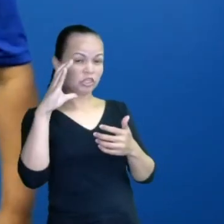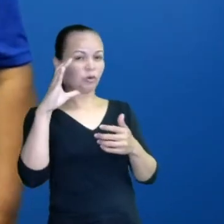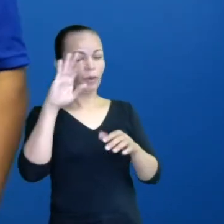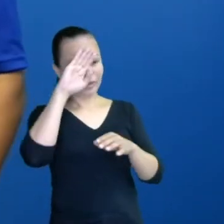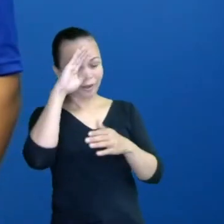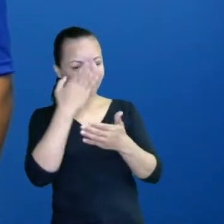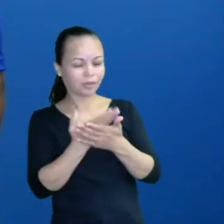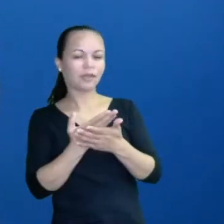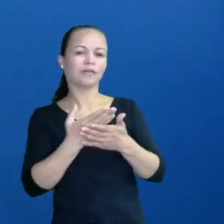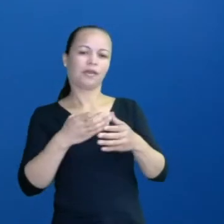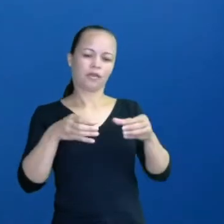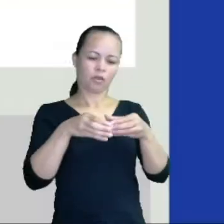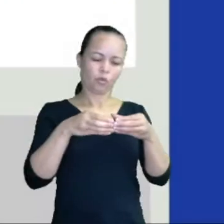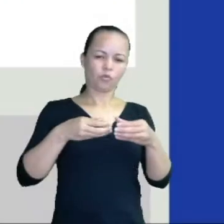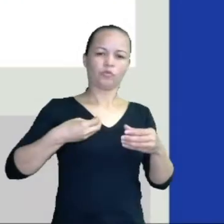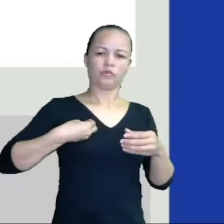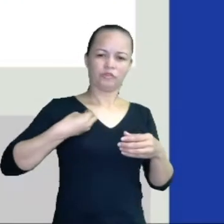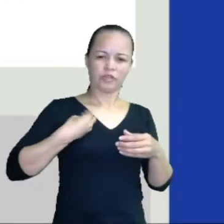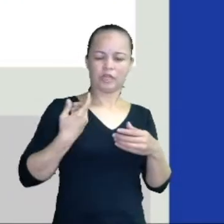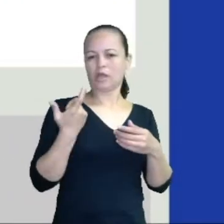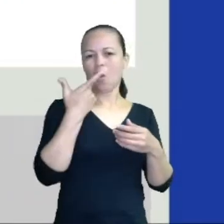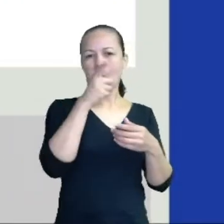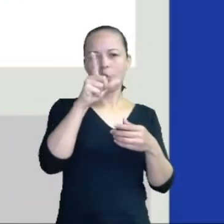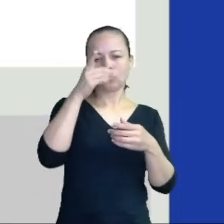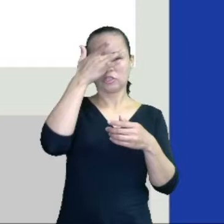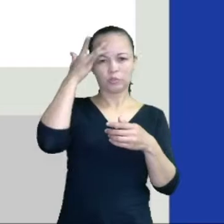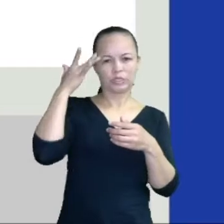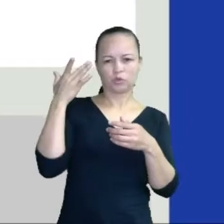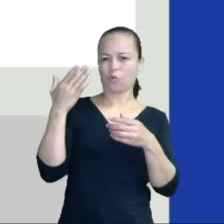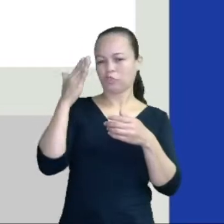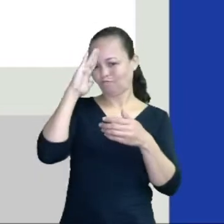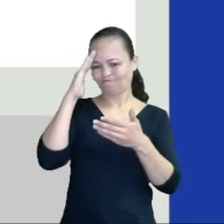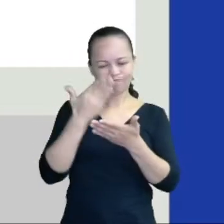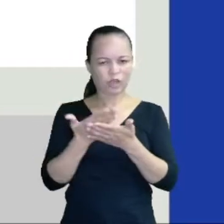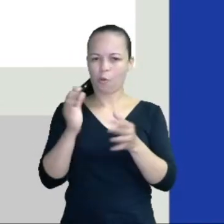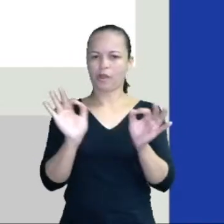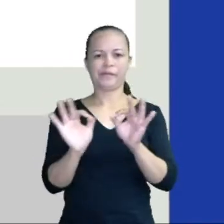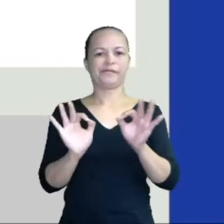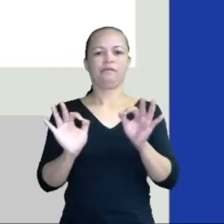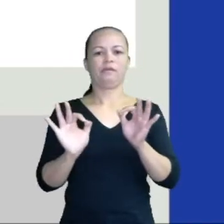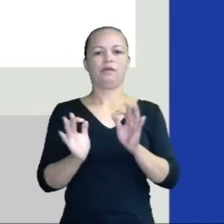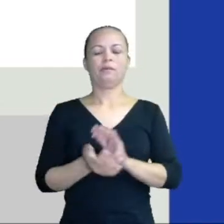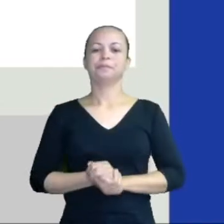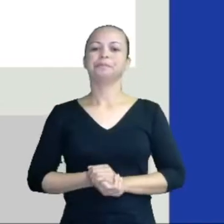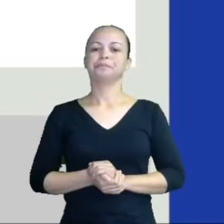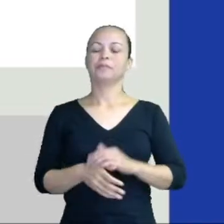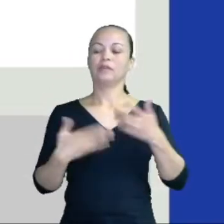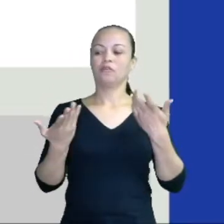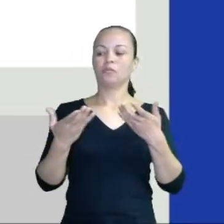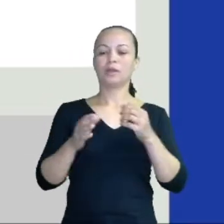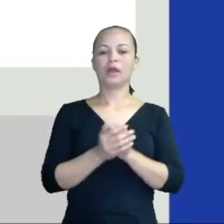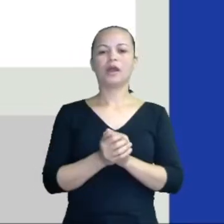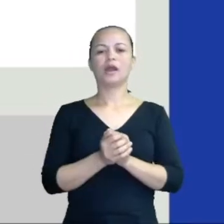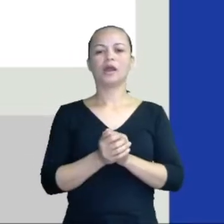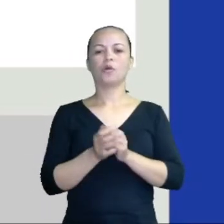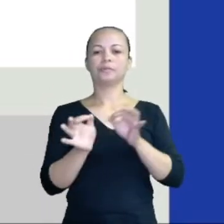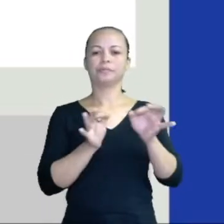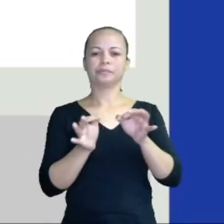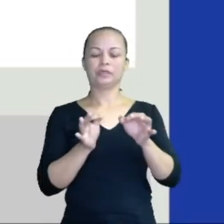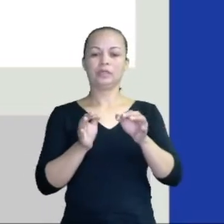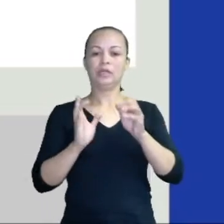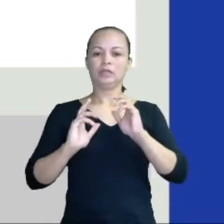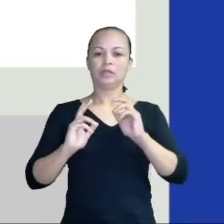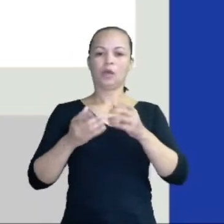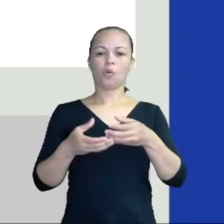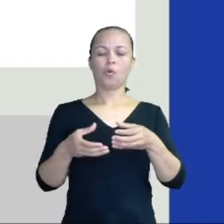não. Vamos lá. O que são vírus, né? Agora vamos para a estrutura dos vírus. Os vírus são